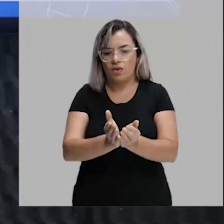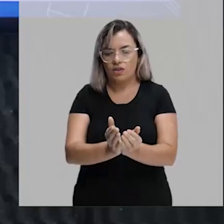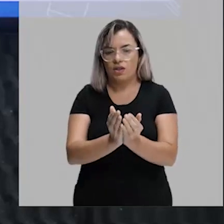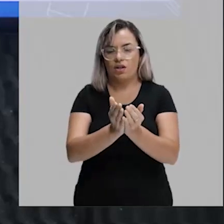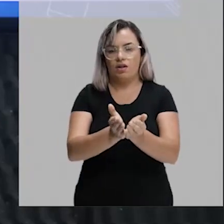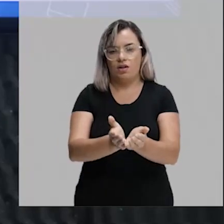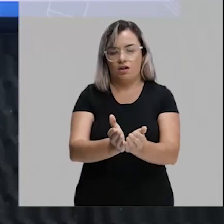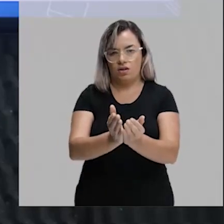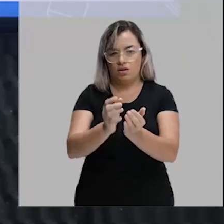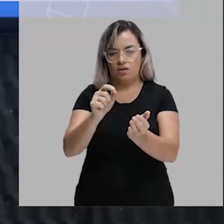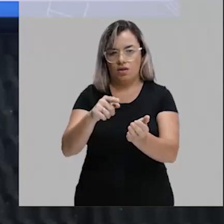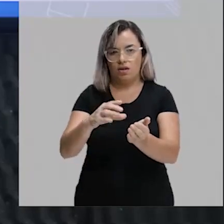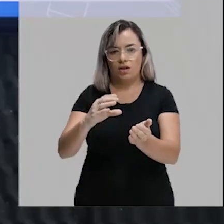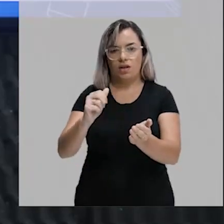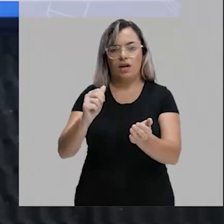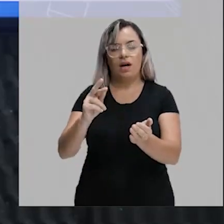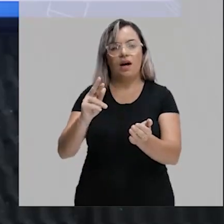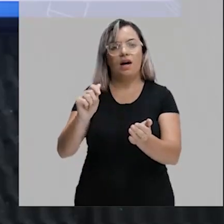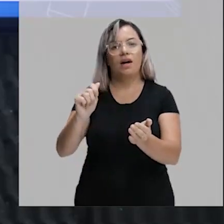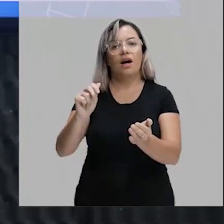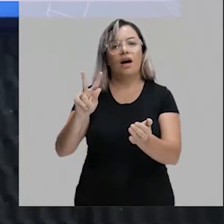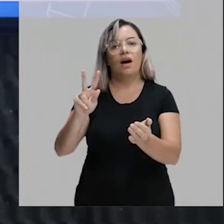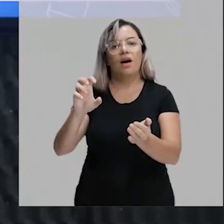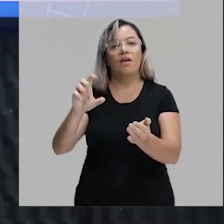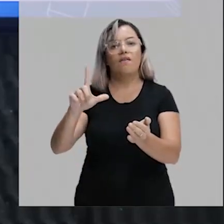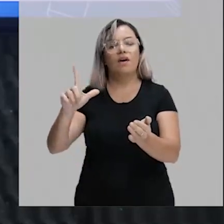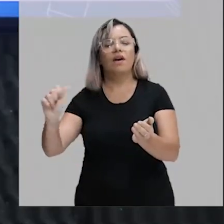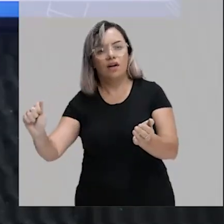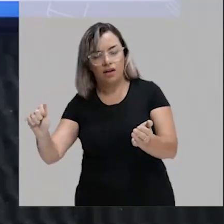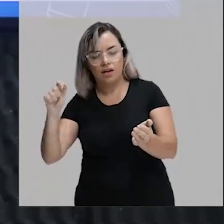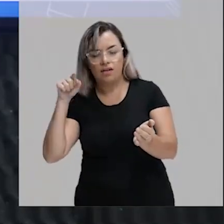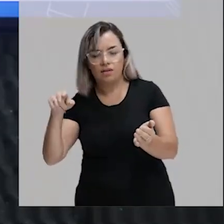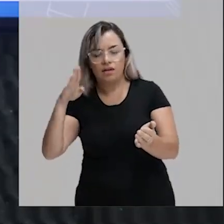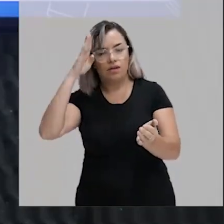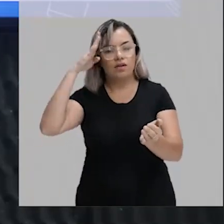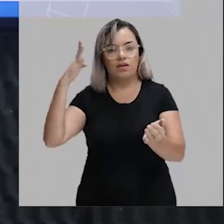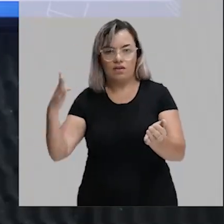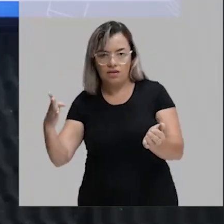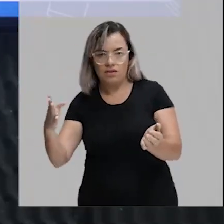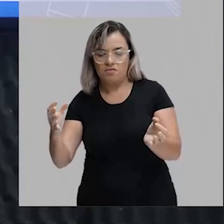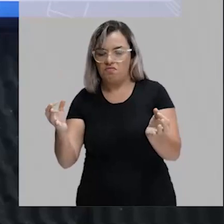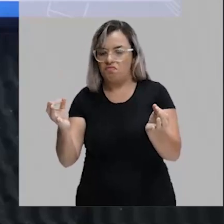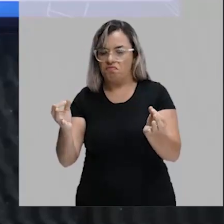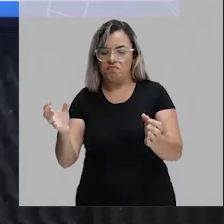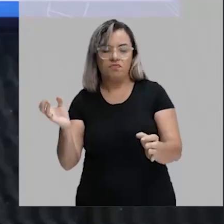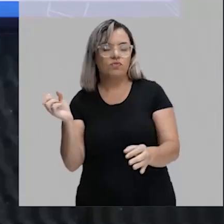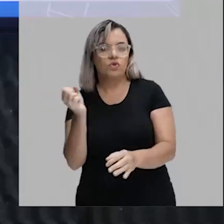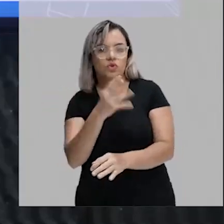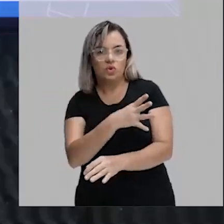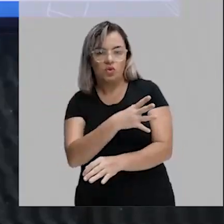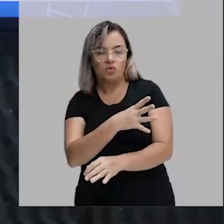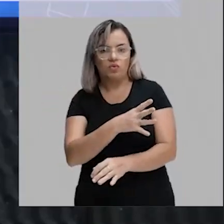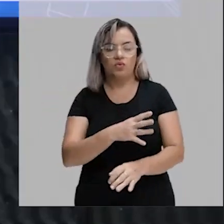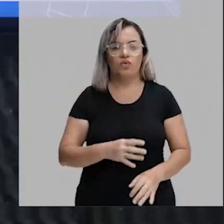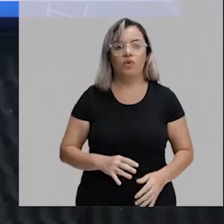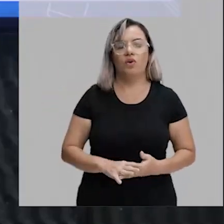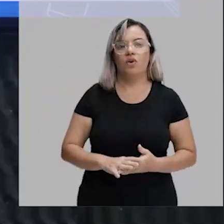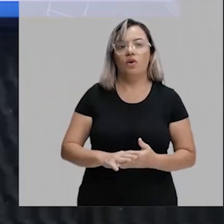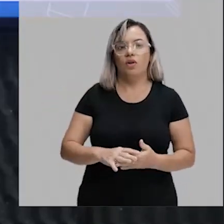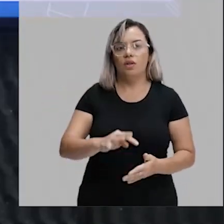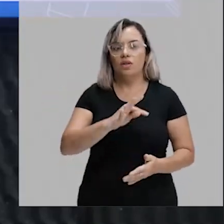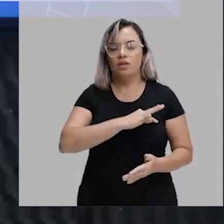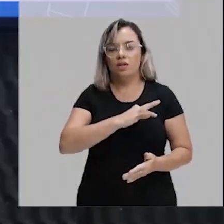embarcações. A caravela teria sido um dos principais aperfeiçoamentos técnicos náuticos